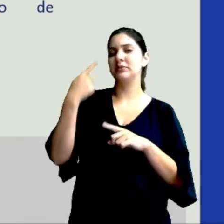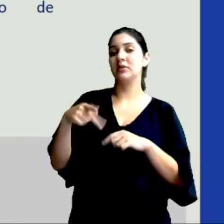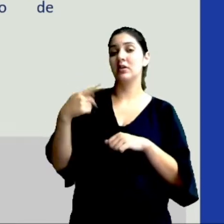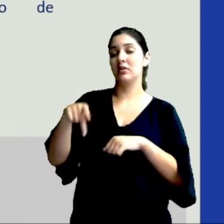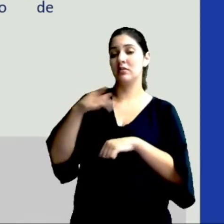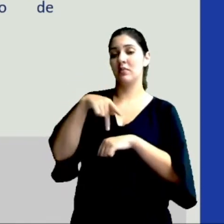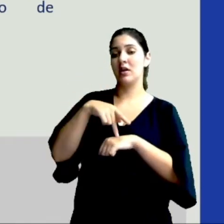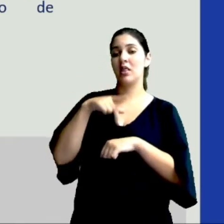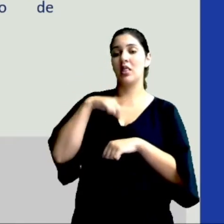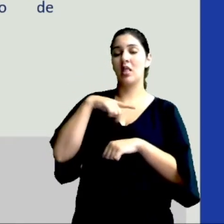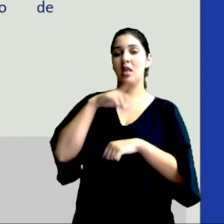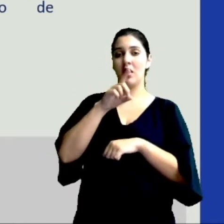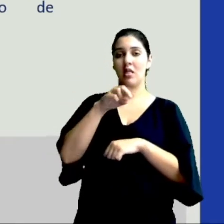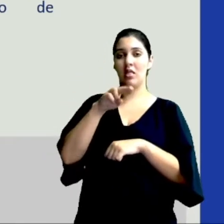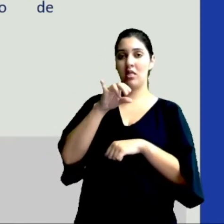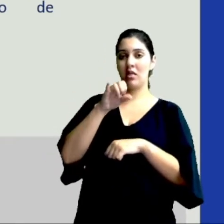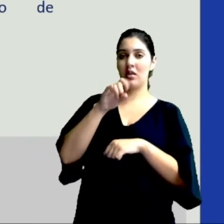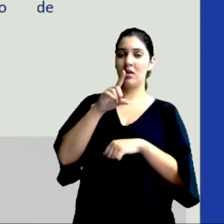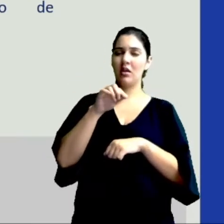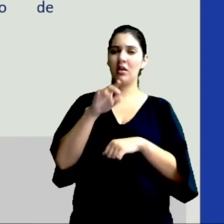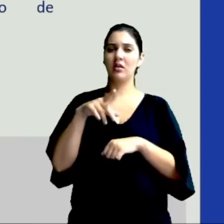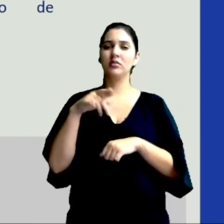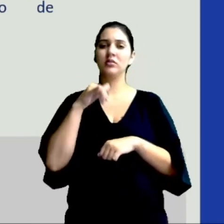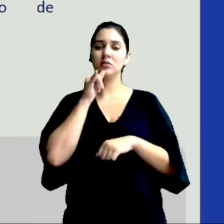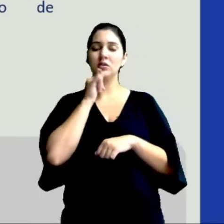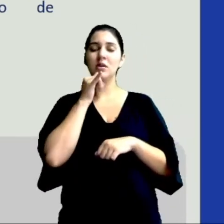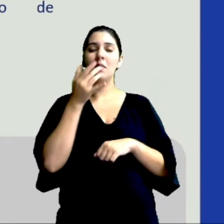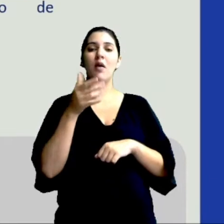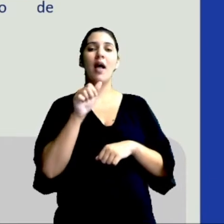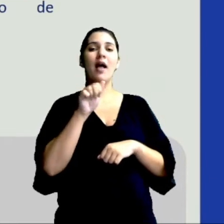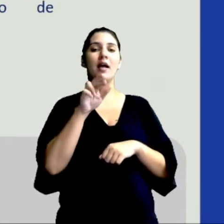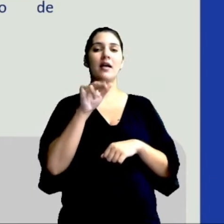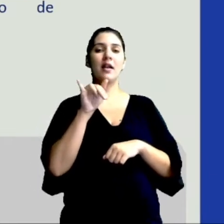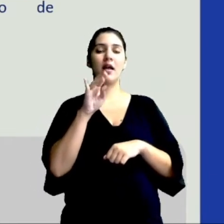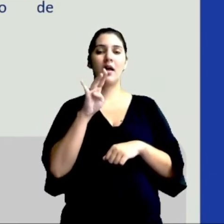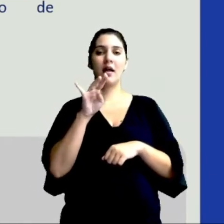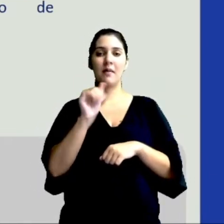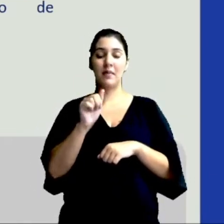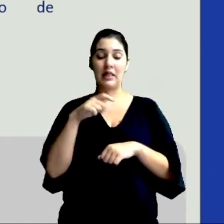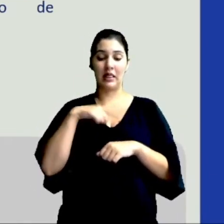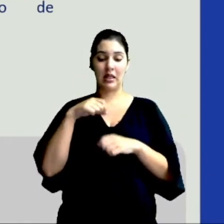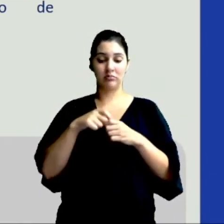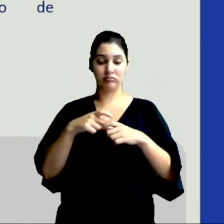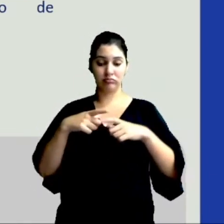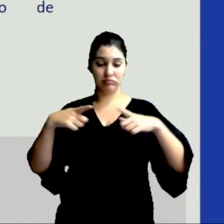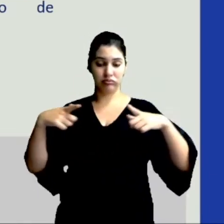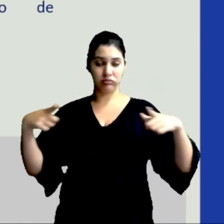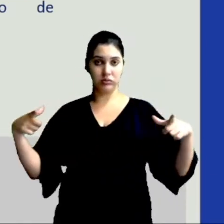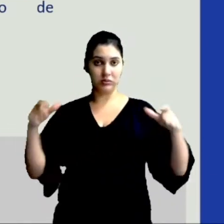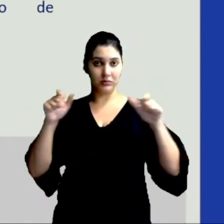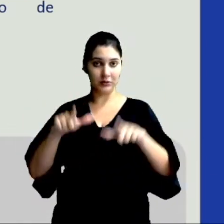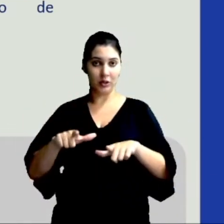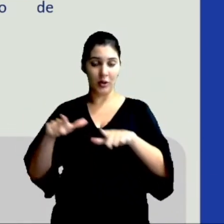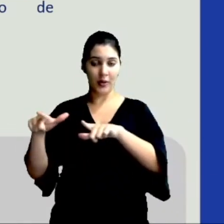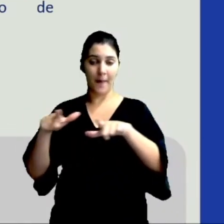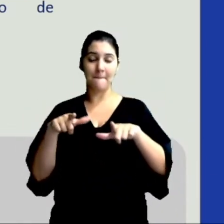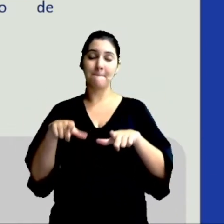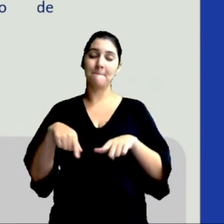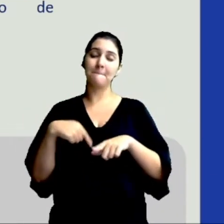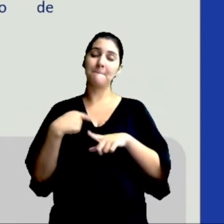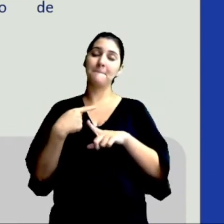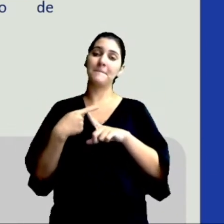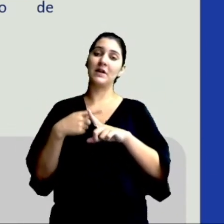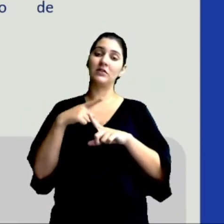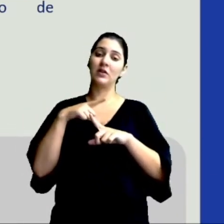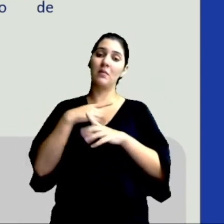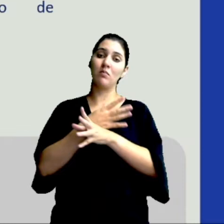vão ter uma densidade populacional muito grande, por exemplo, a Arábia Saudita ela tem uma grande extensão territorial, porém, tem